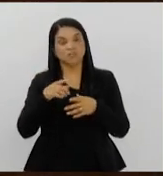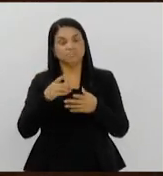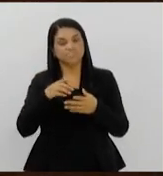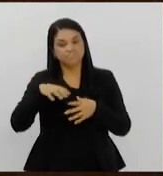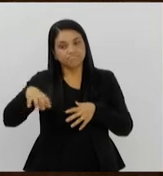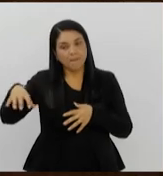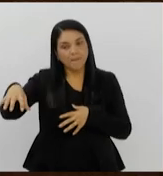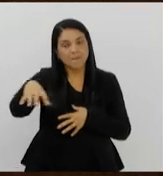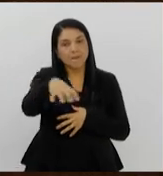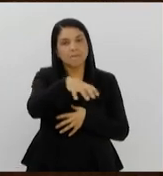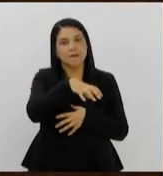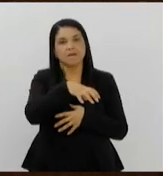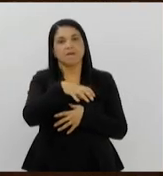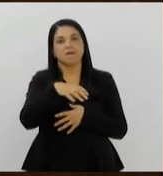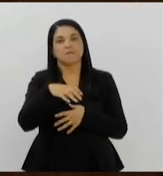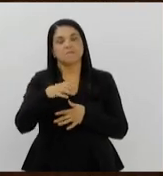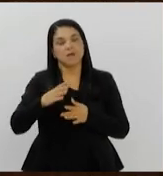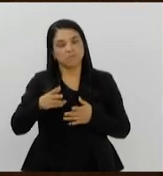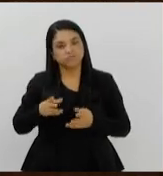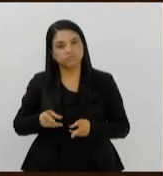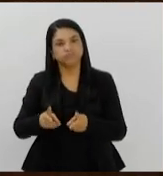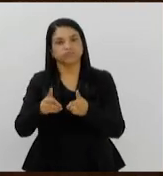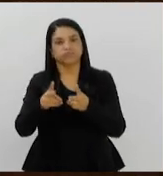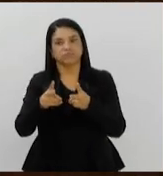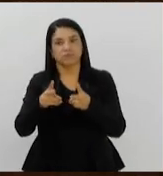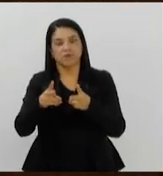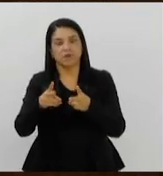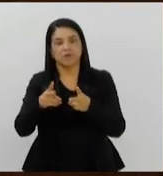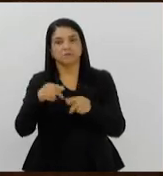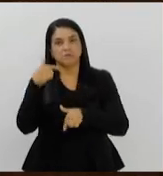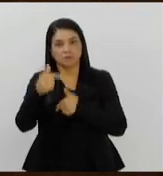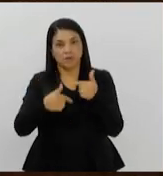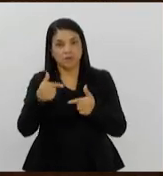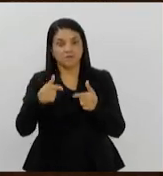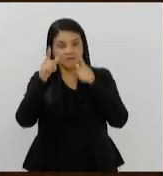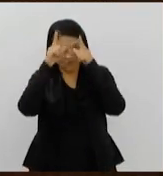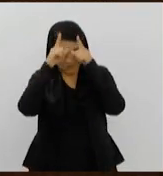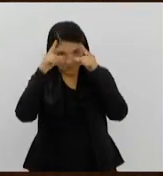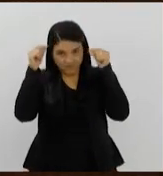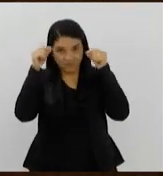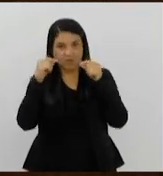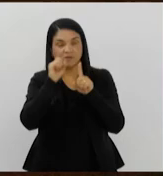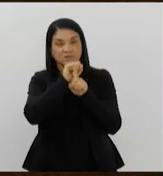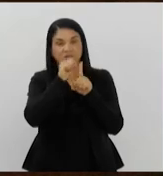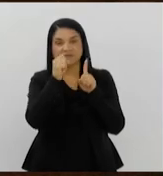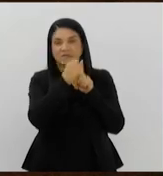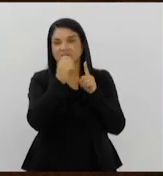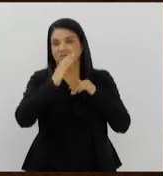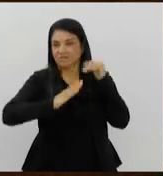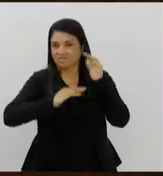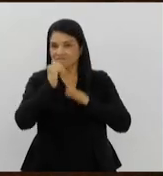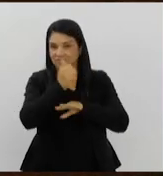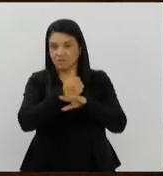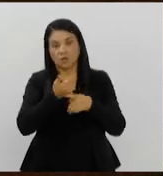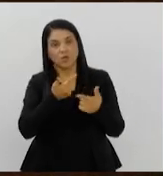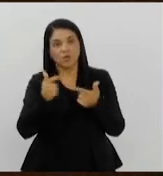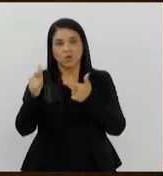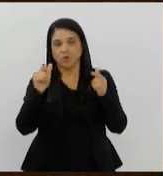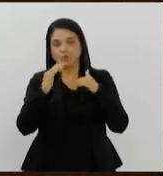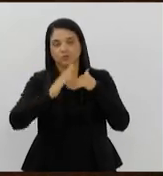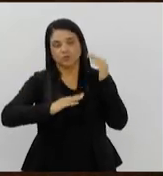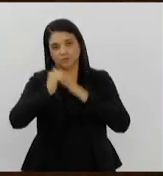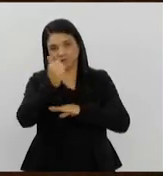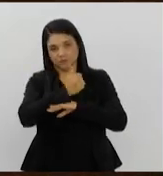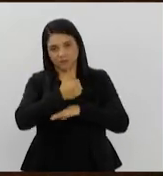que pudesse ser feito o fluxo e, dessa forma, os enfermeiros, os assistentes sociais e outros profissionais da